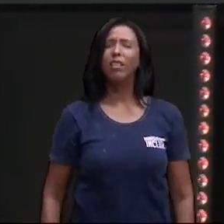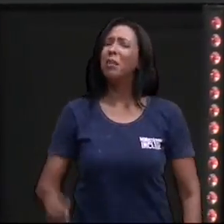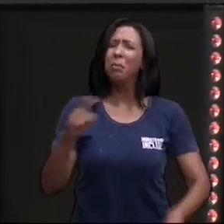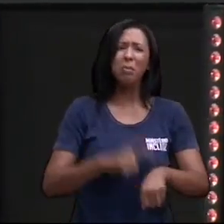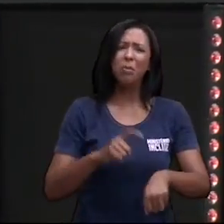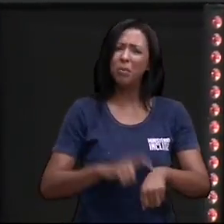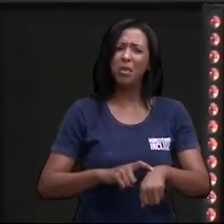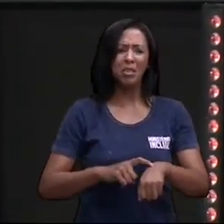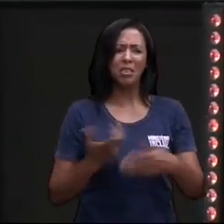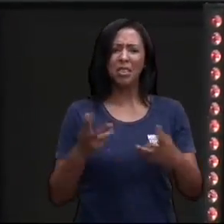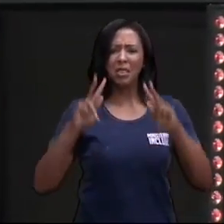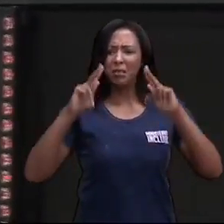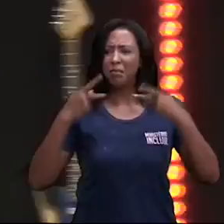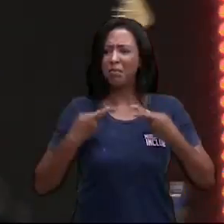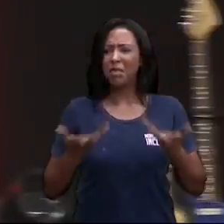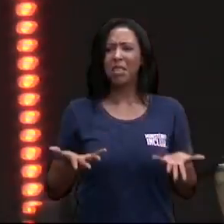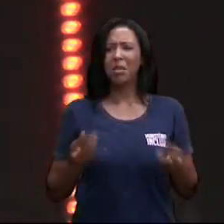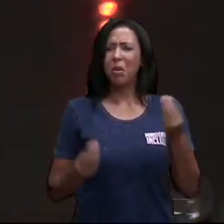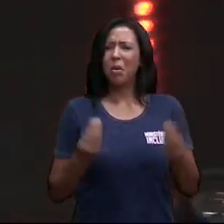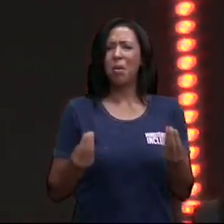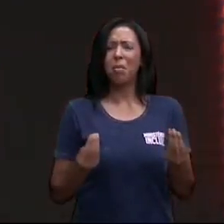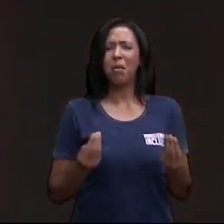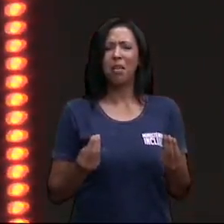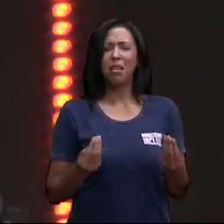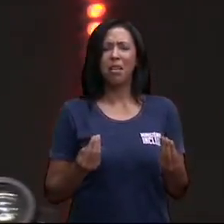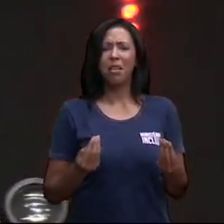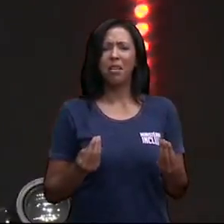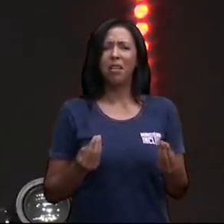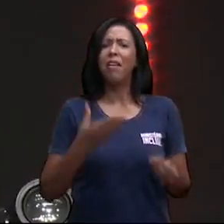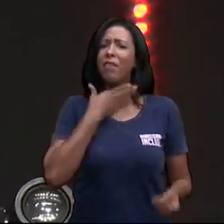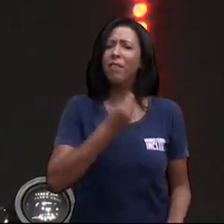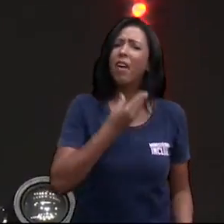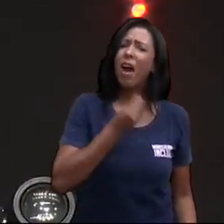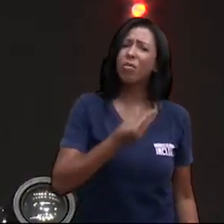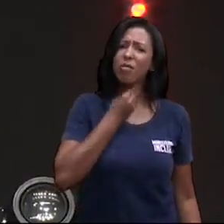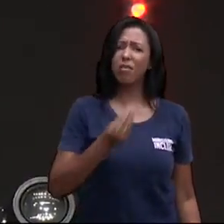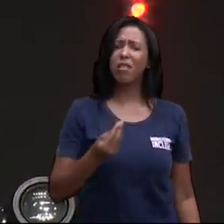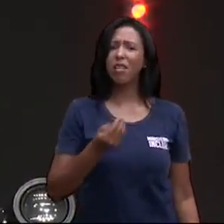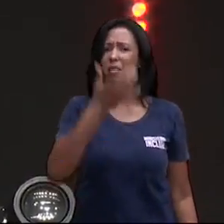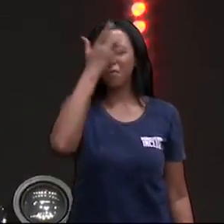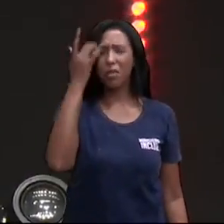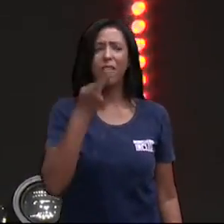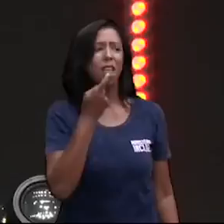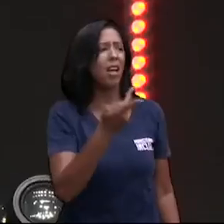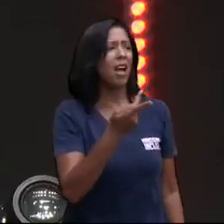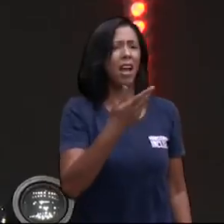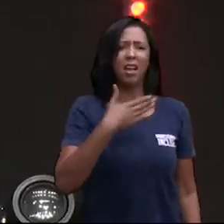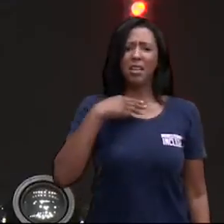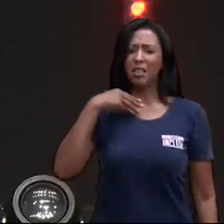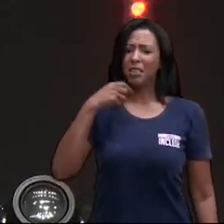Oi gente que pega nos discurso mentiroso para dizer que a é porque isso é o mais importante